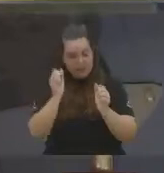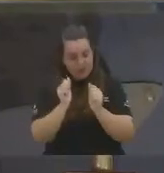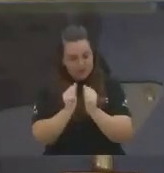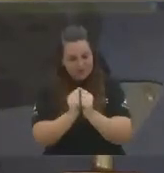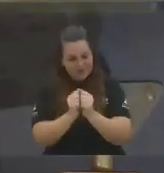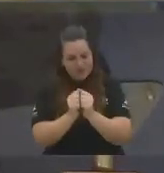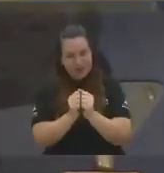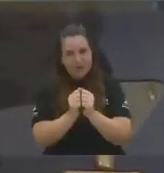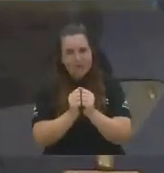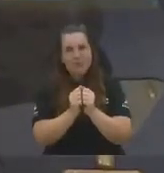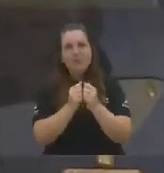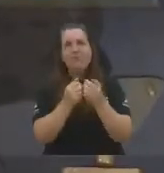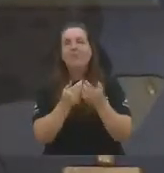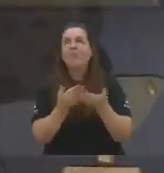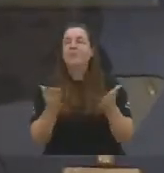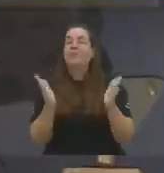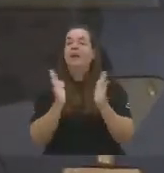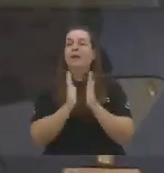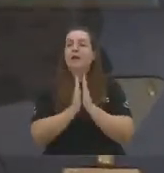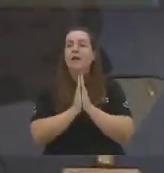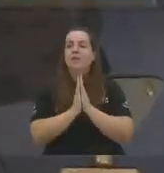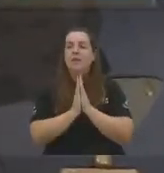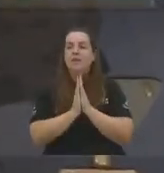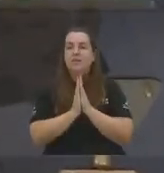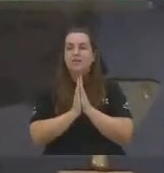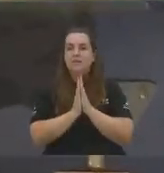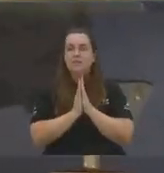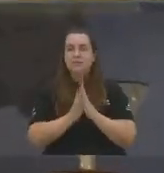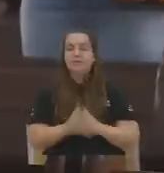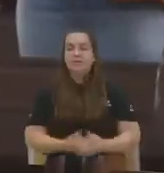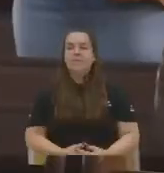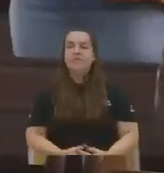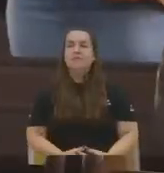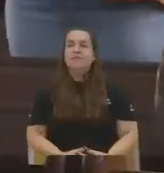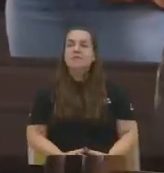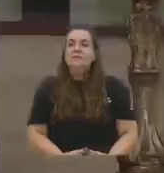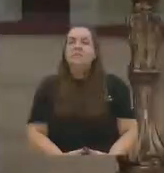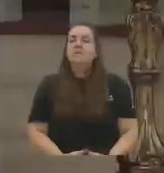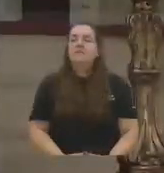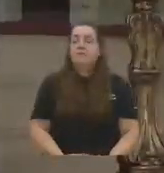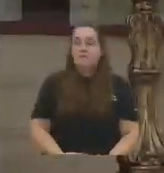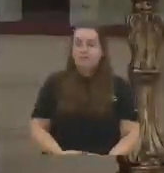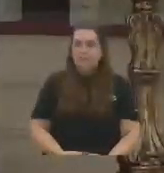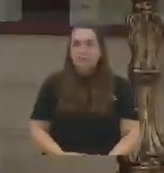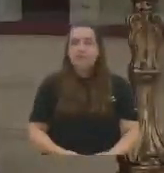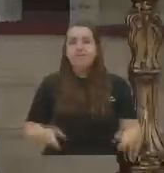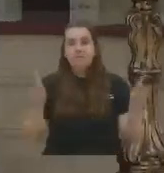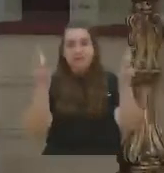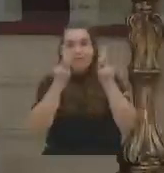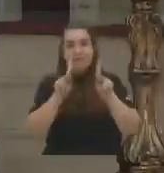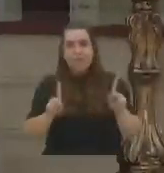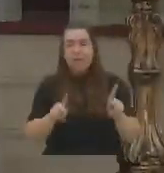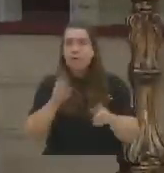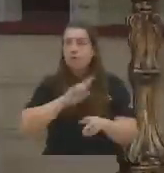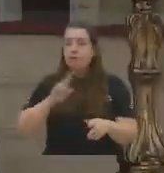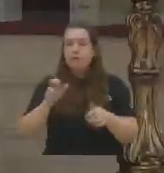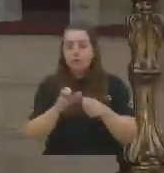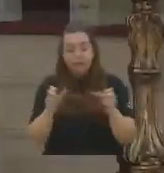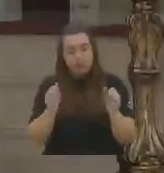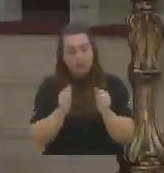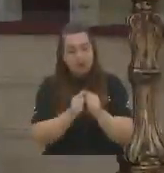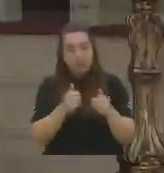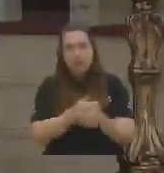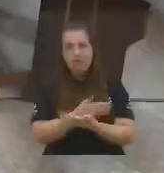que sois Deus com o Pai, no Espírito Santo. Amém. A paz do Senhor esteja